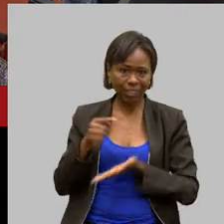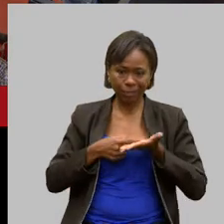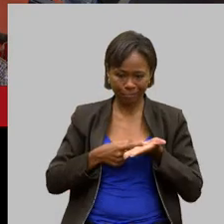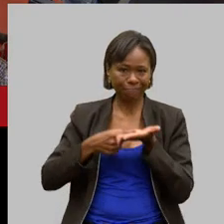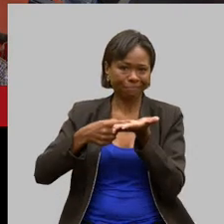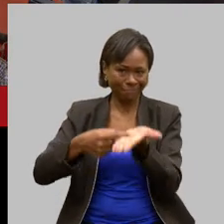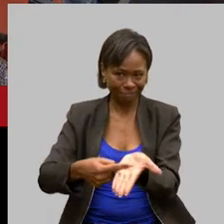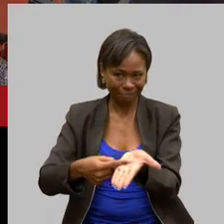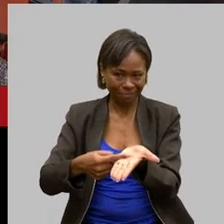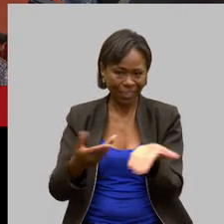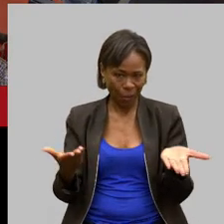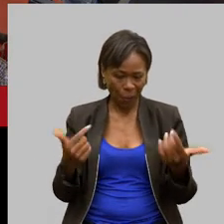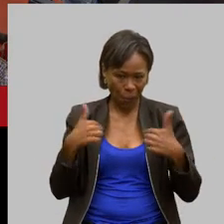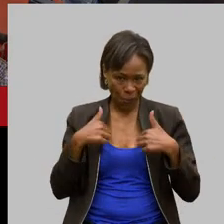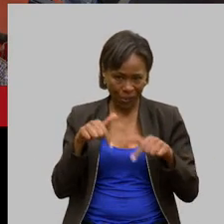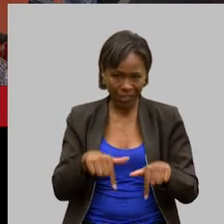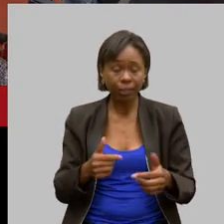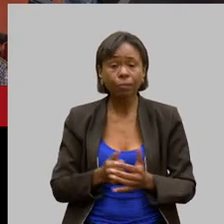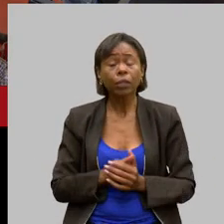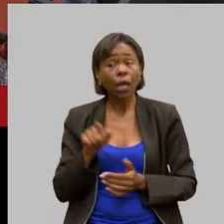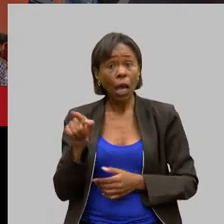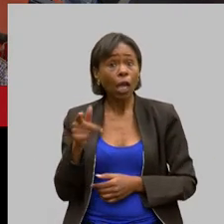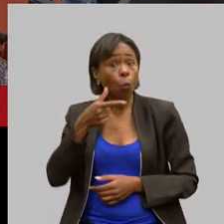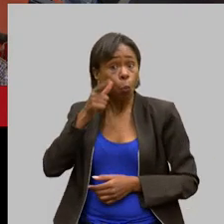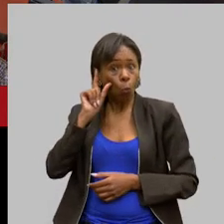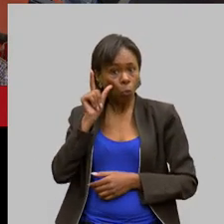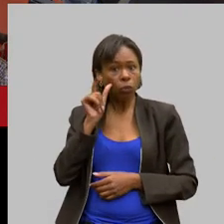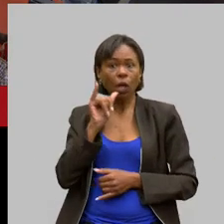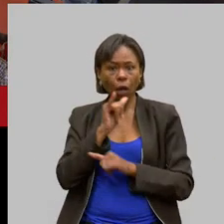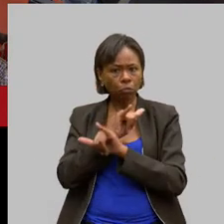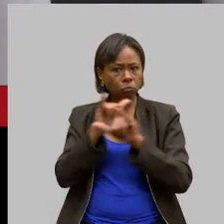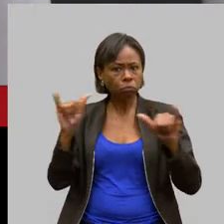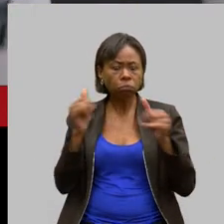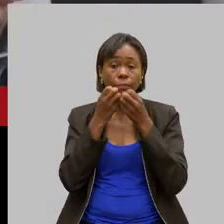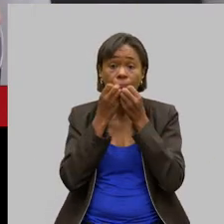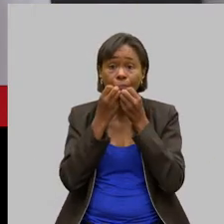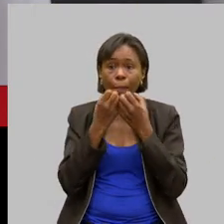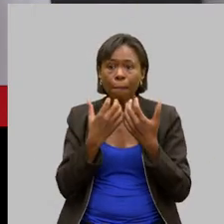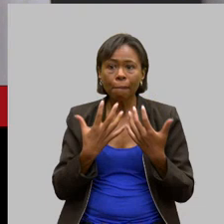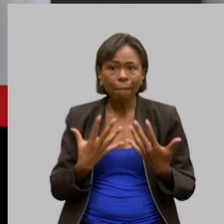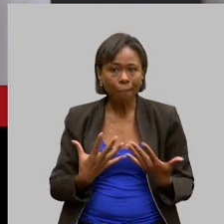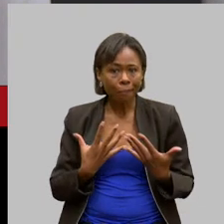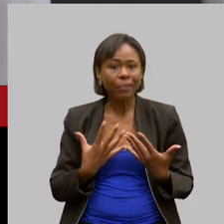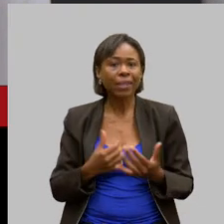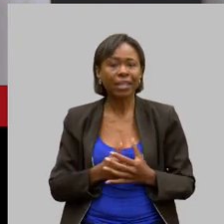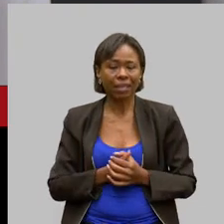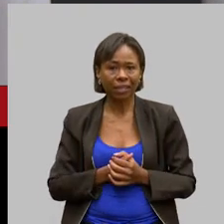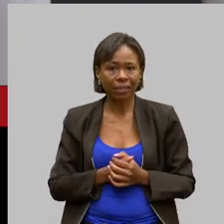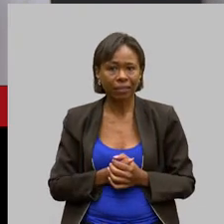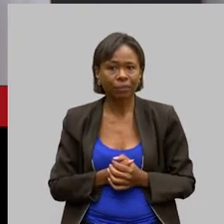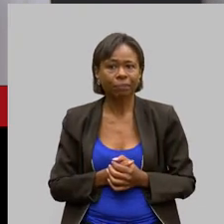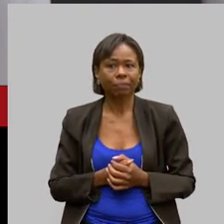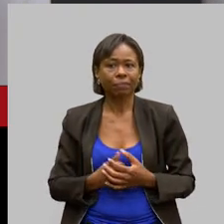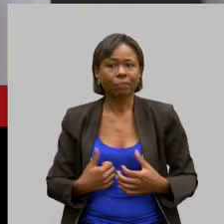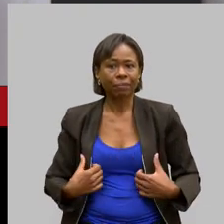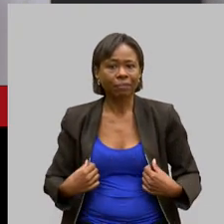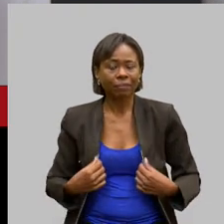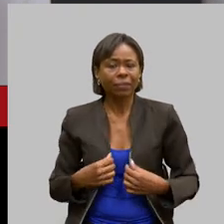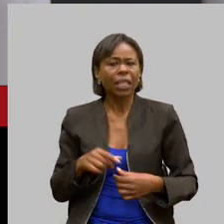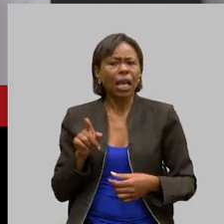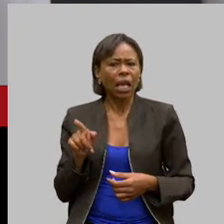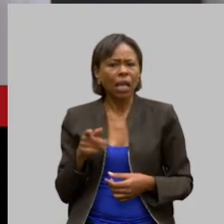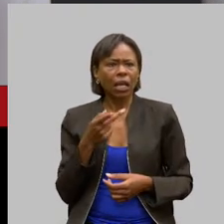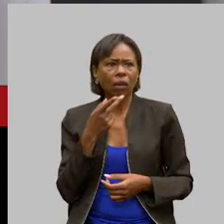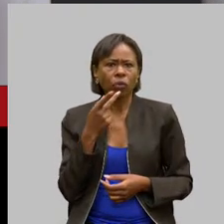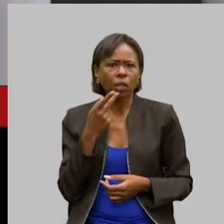deu uma notícia muito boa ontem tá eh eh eh moldando né